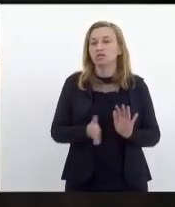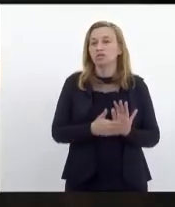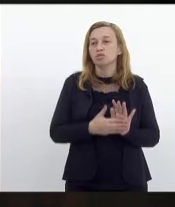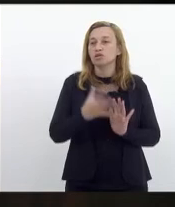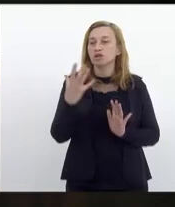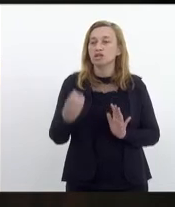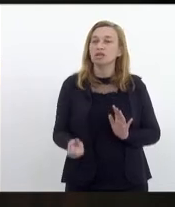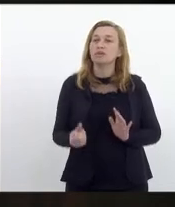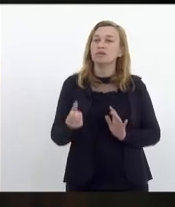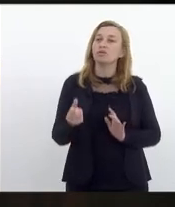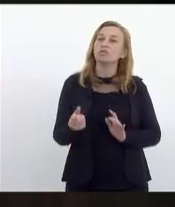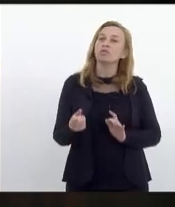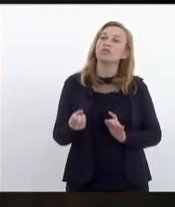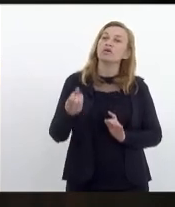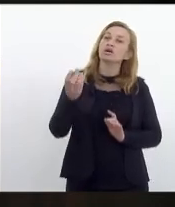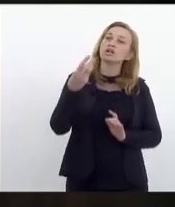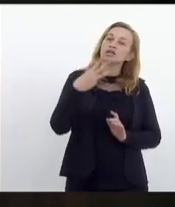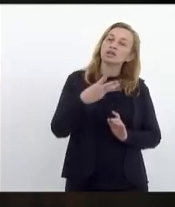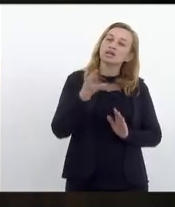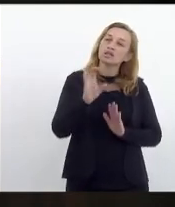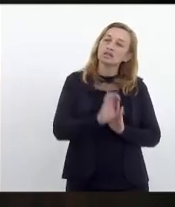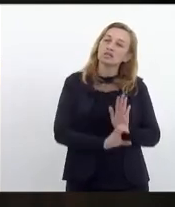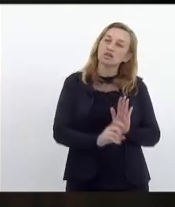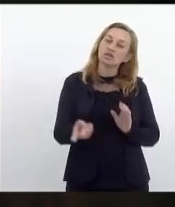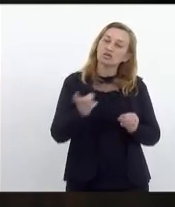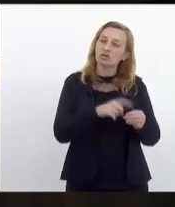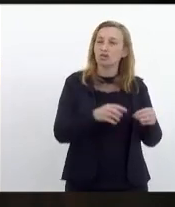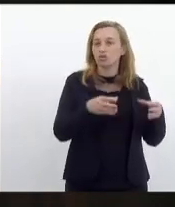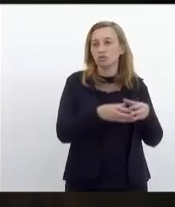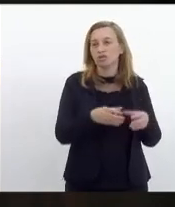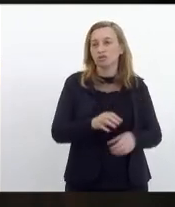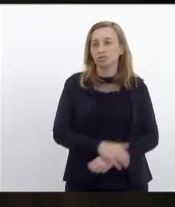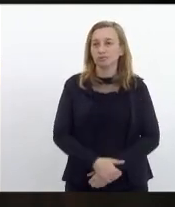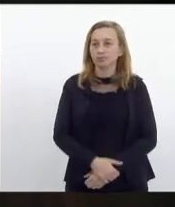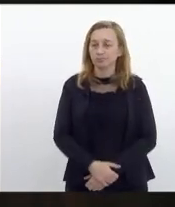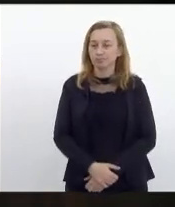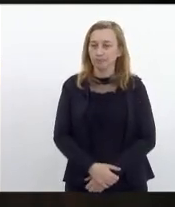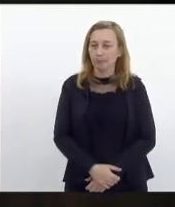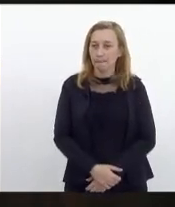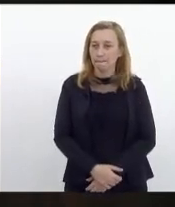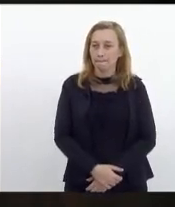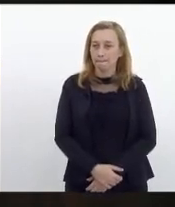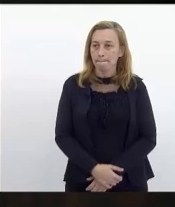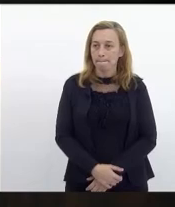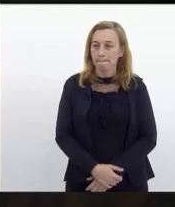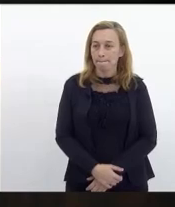presente proposta recebeu 3 emendas e retorna às comissões.